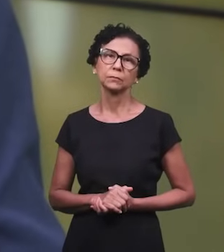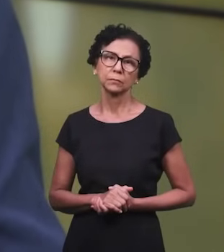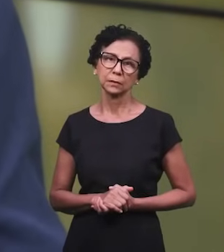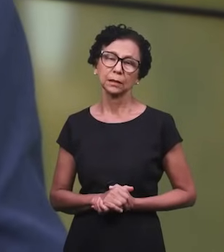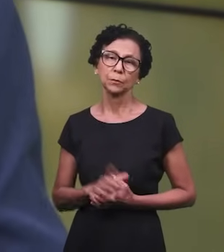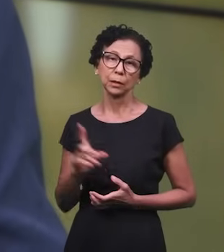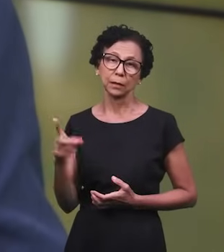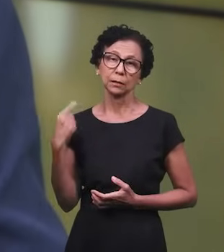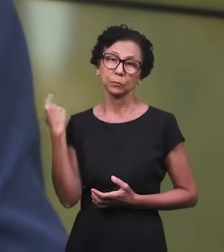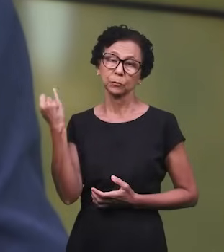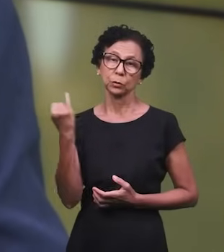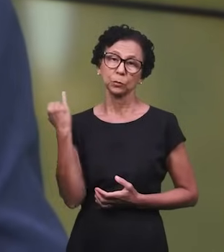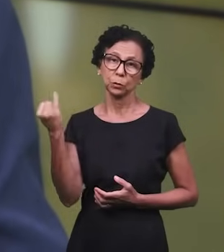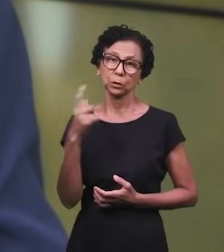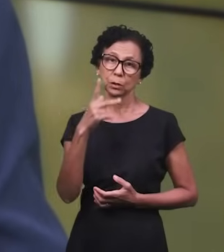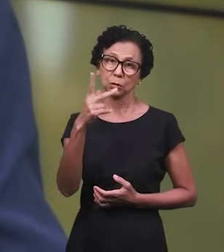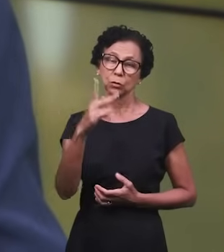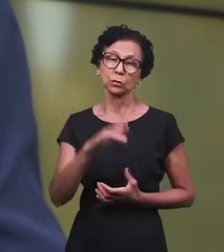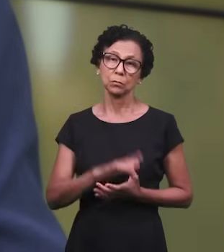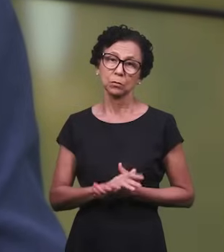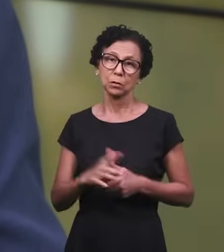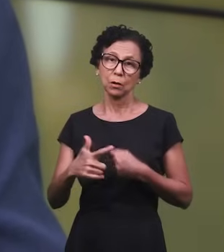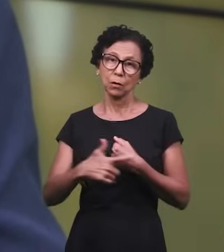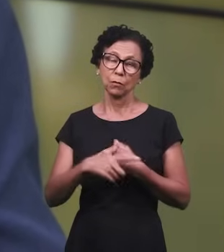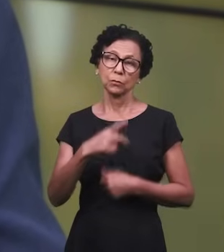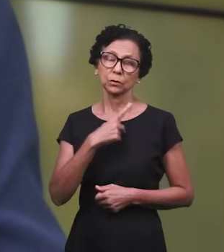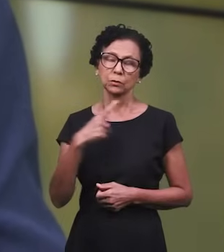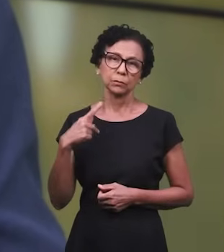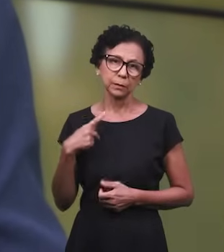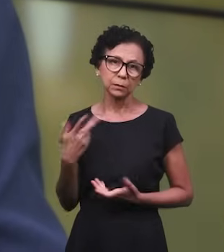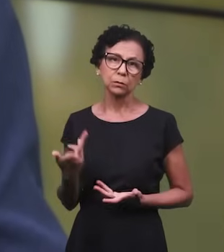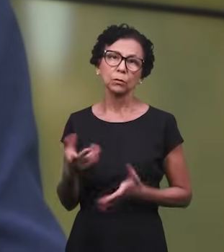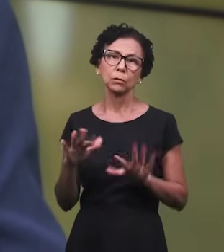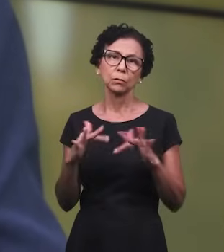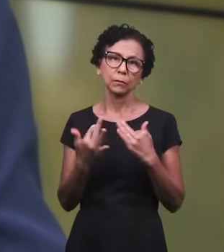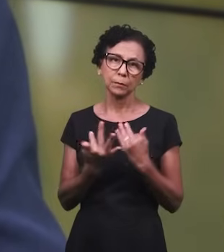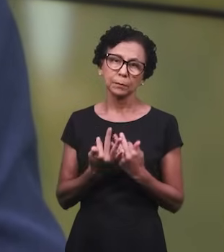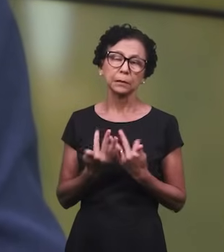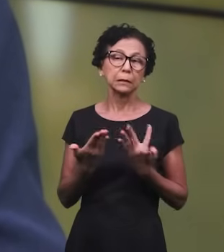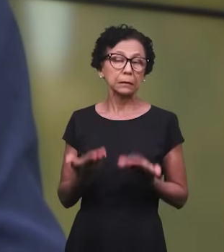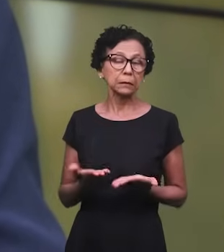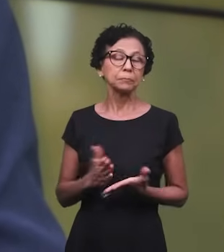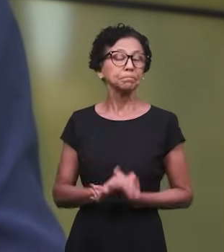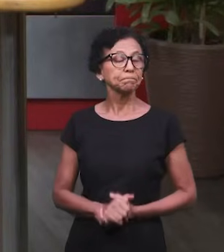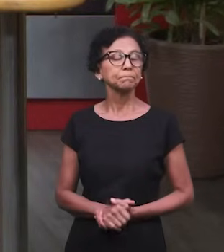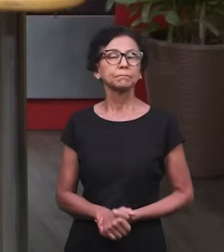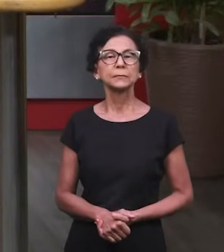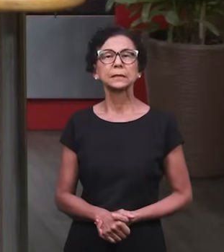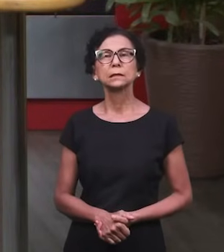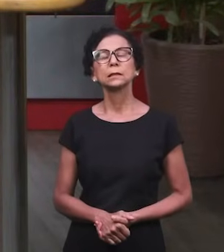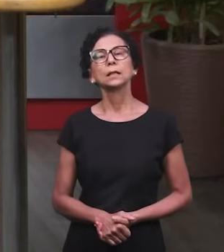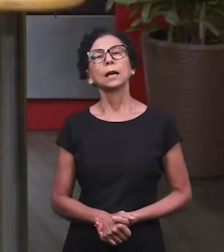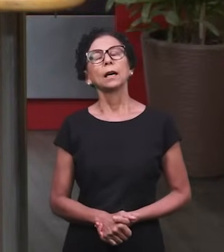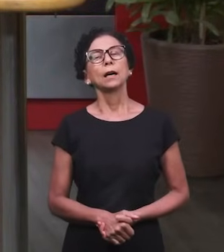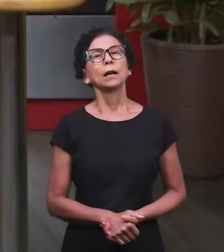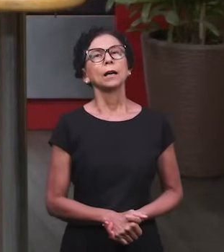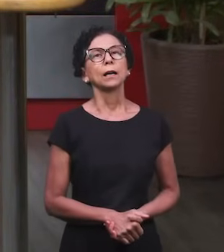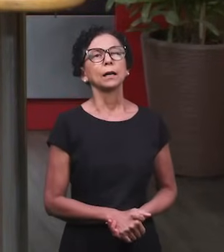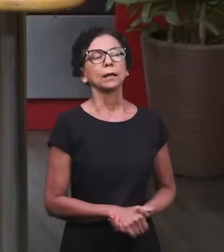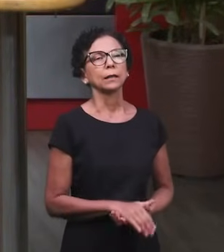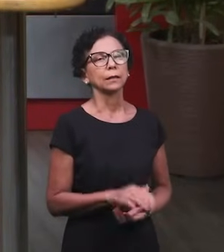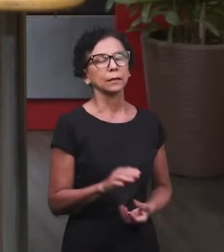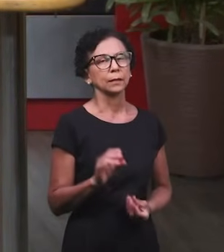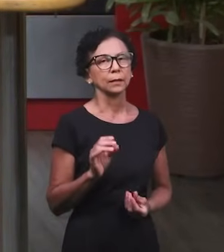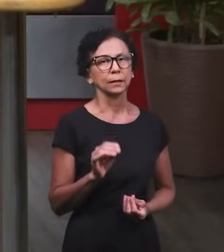esposa eh dar essa honra que a bíblia recomenda dê a ela como vai fazer feito isso e só eh antes da